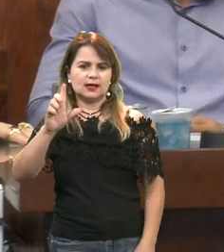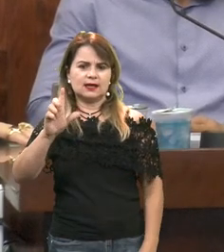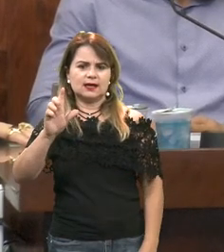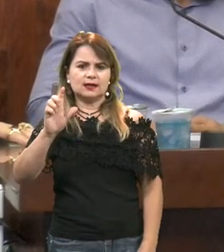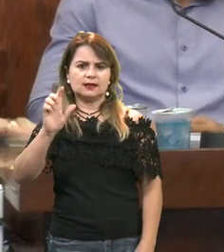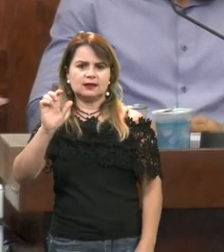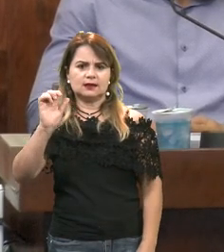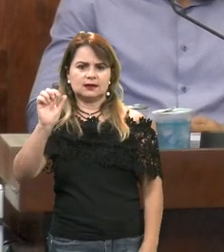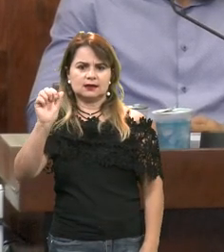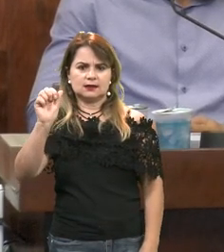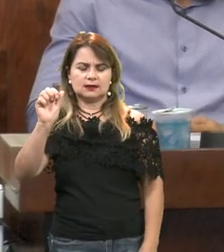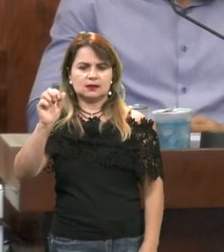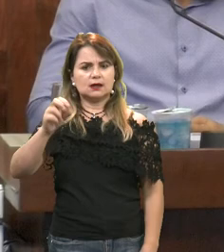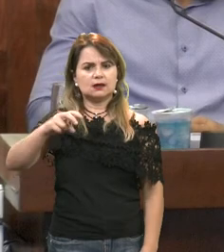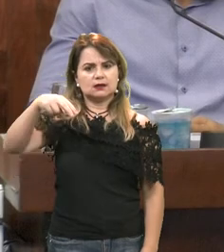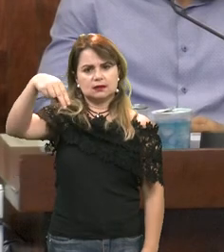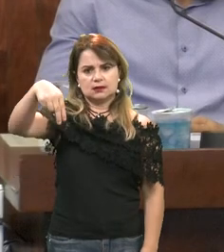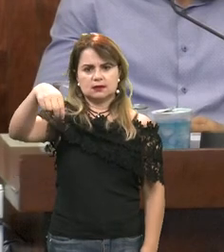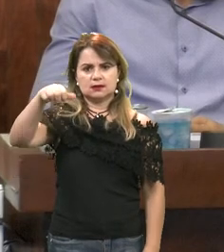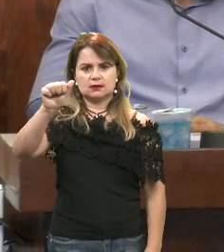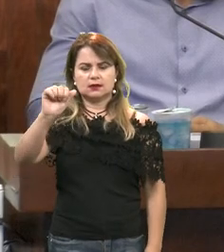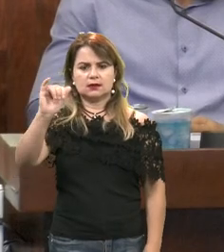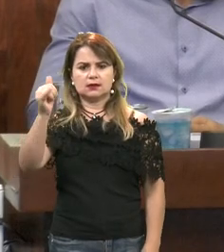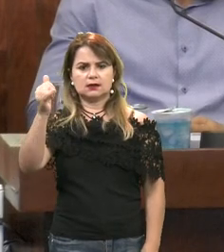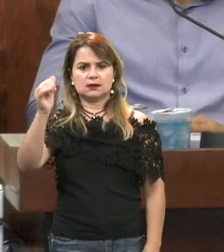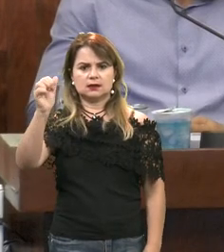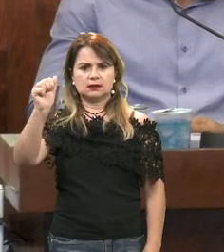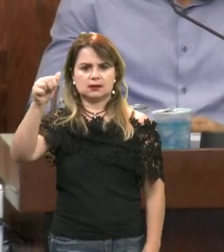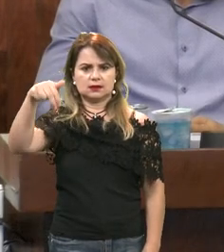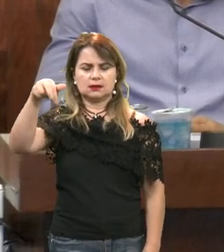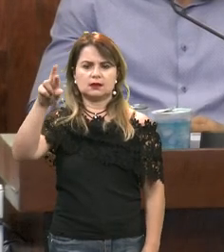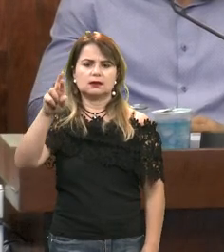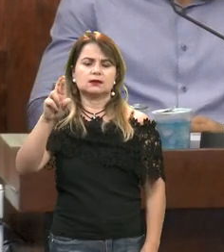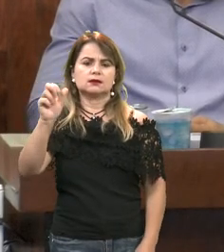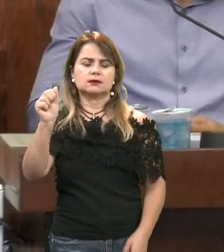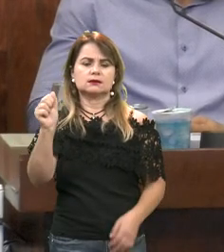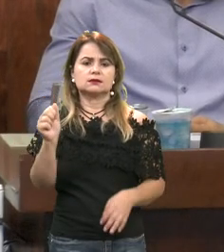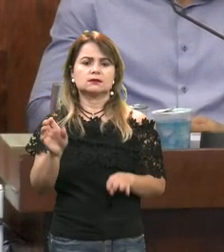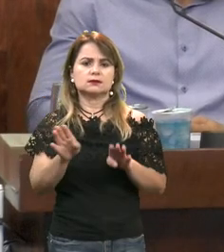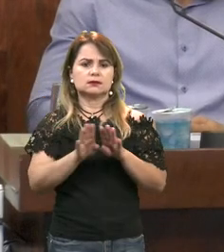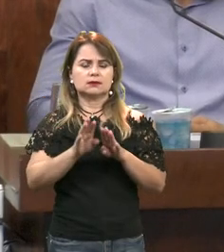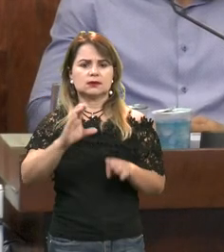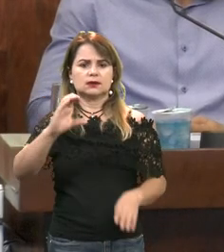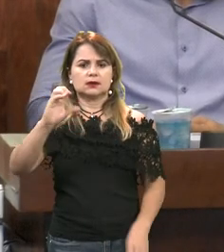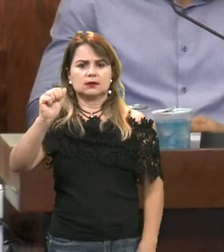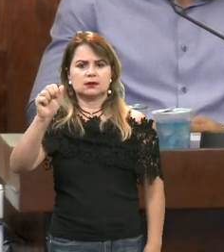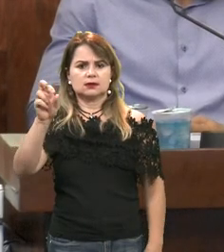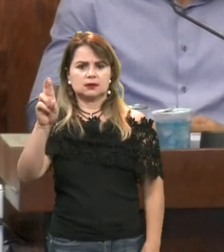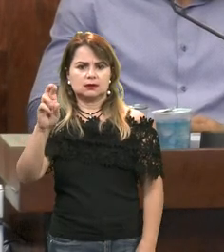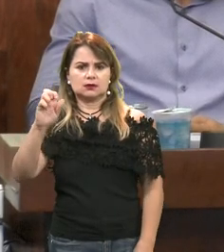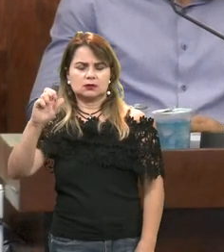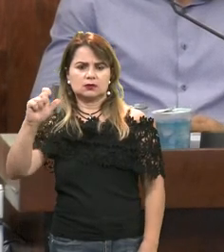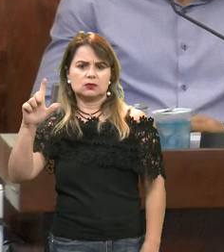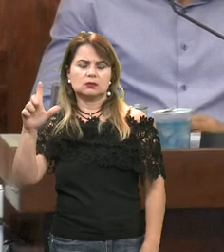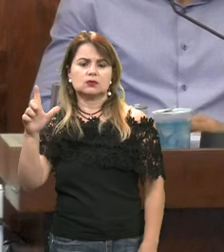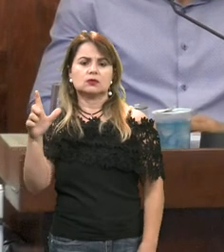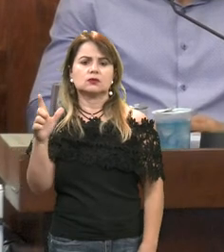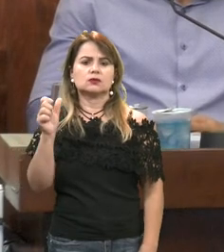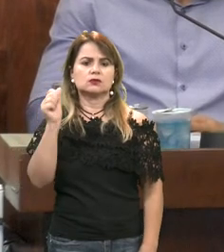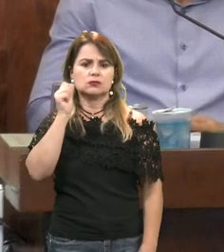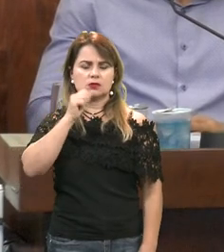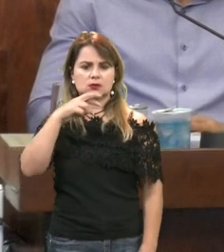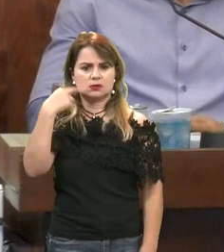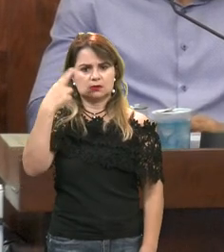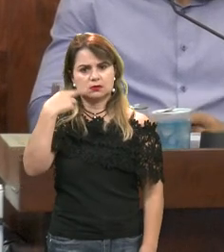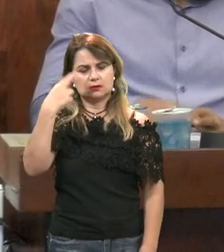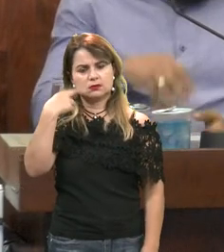sua importante participação, a doutora Carol Doreto Gretti, advogada, diretora do